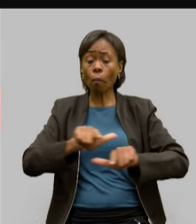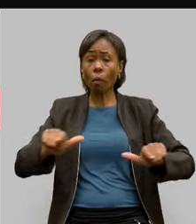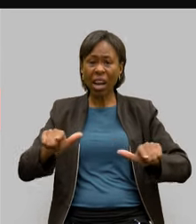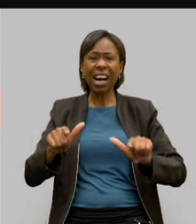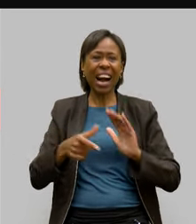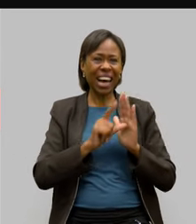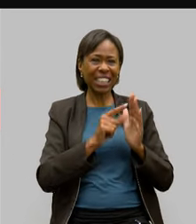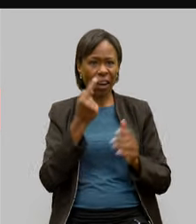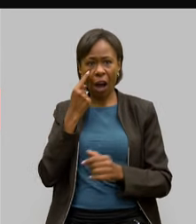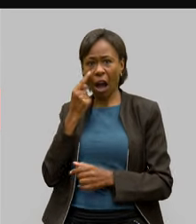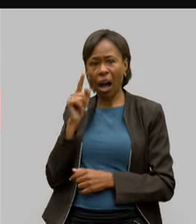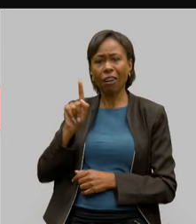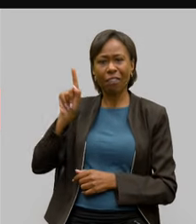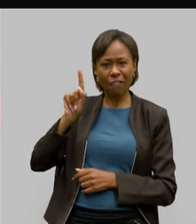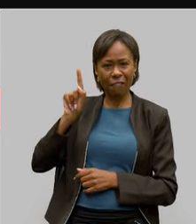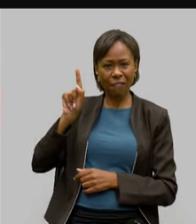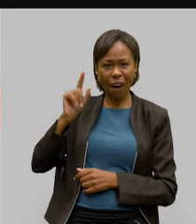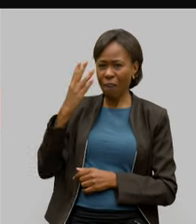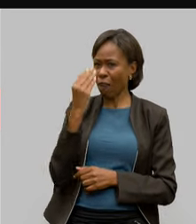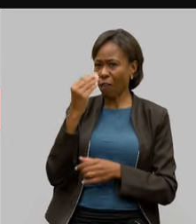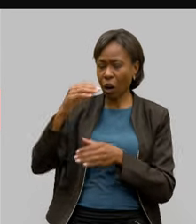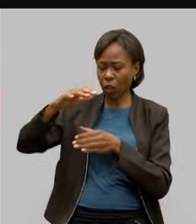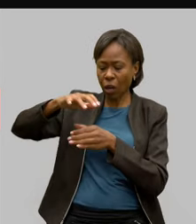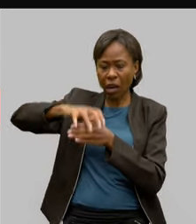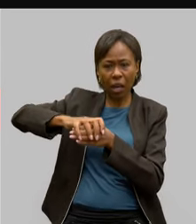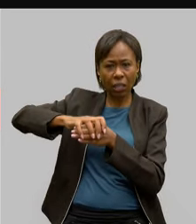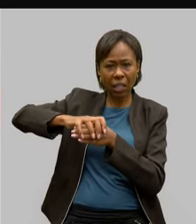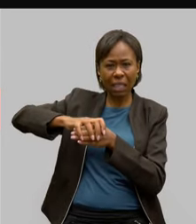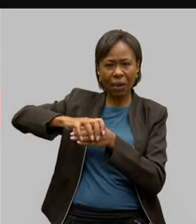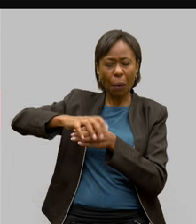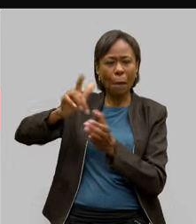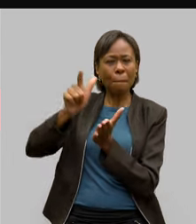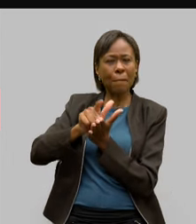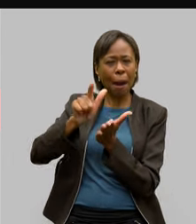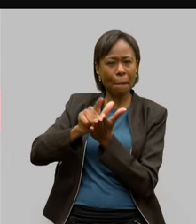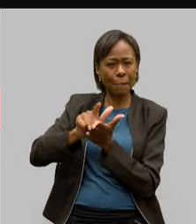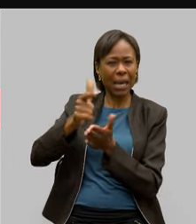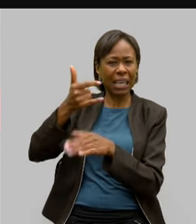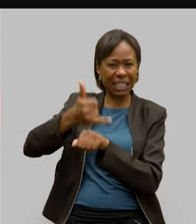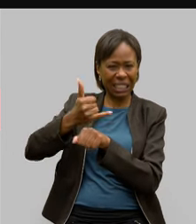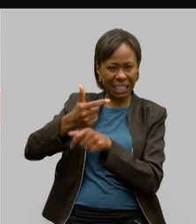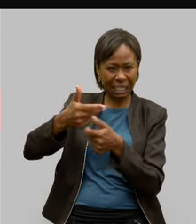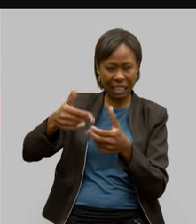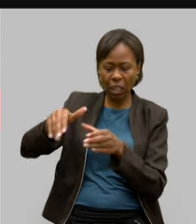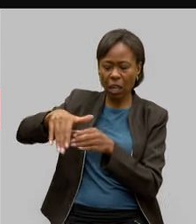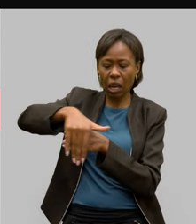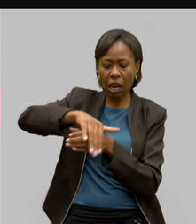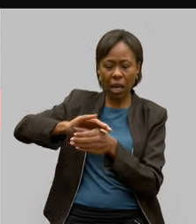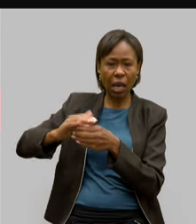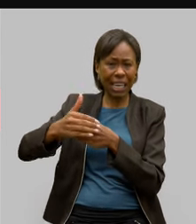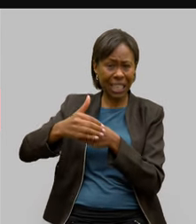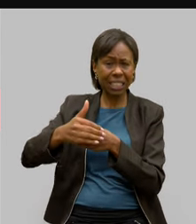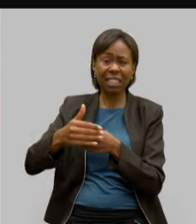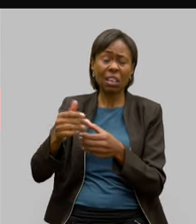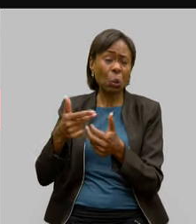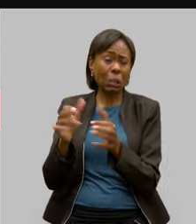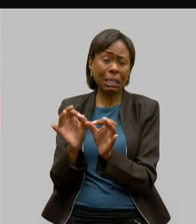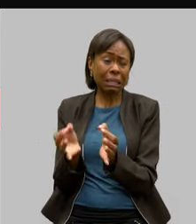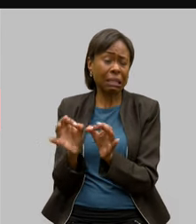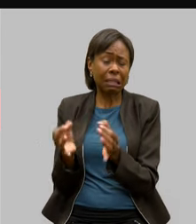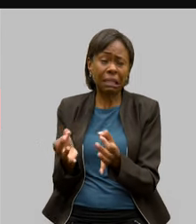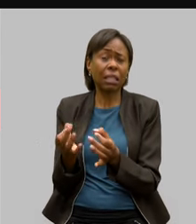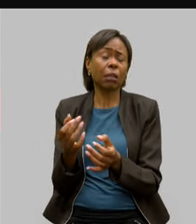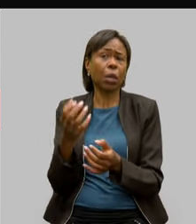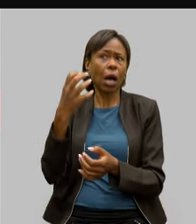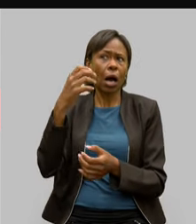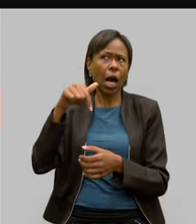alumínio assim bem precário o nosso começo aqui na na universidade né a Universidade Federal me deu todo apoio aqui a Federal de São